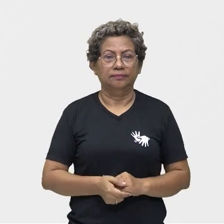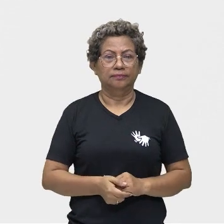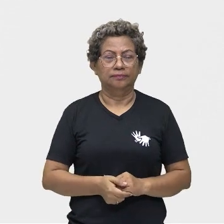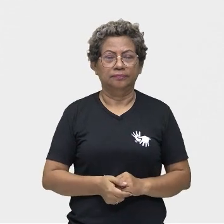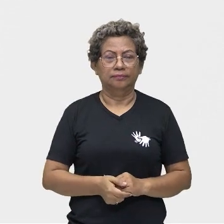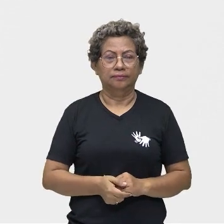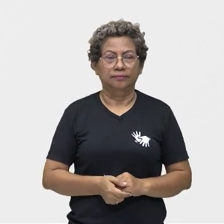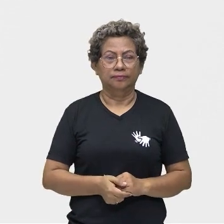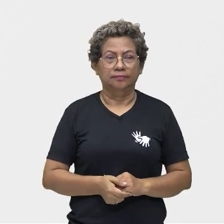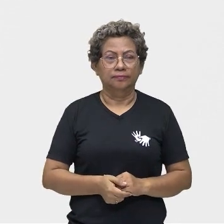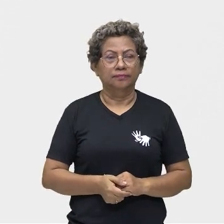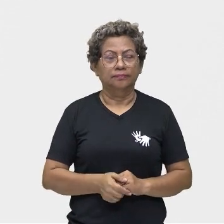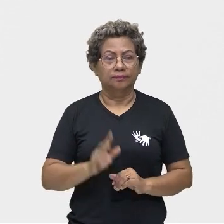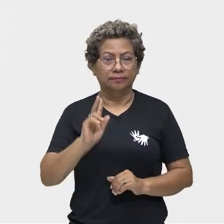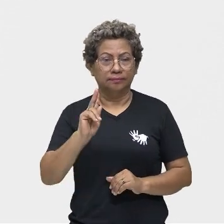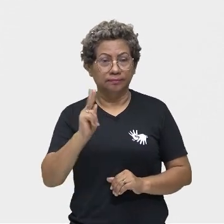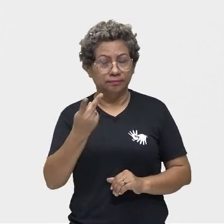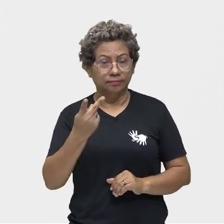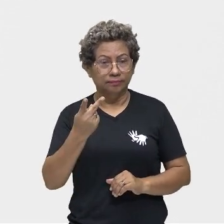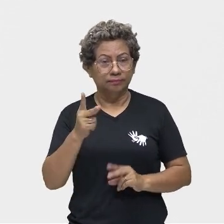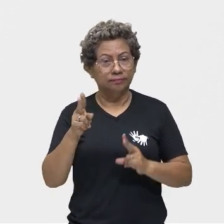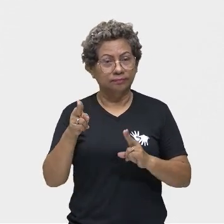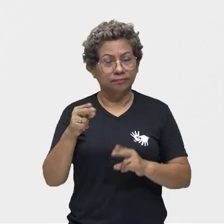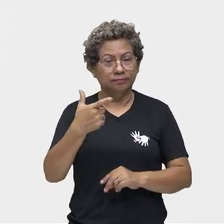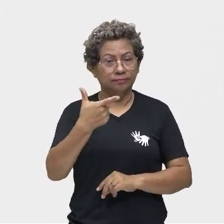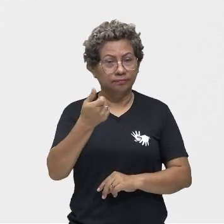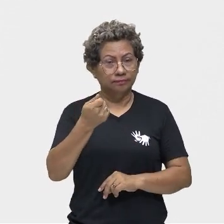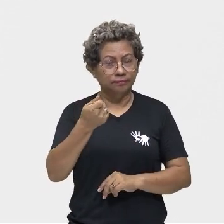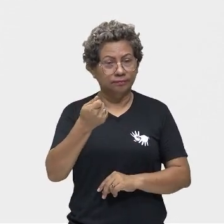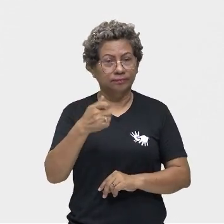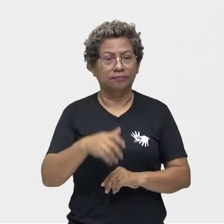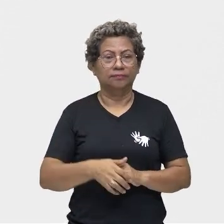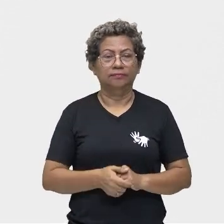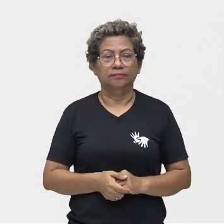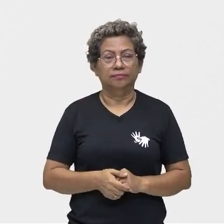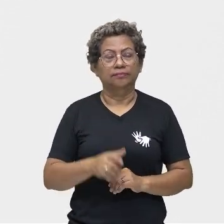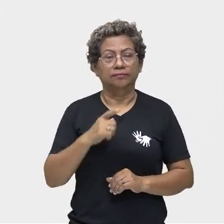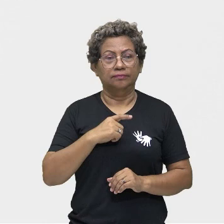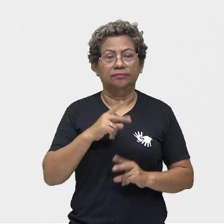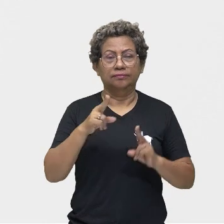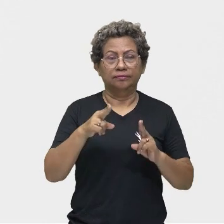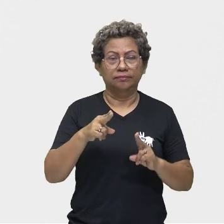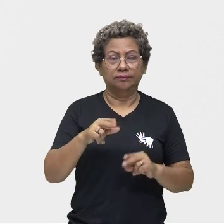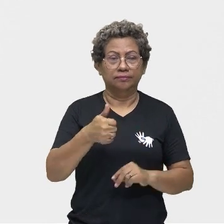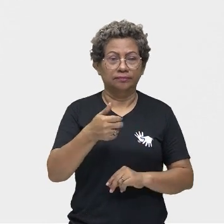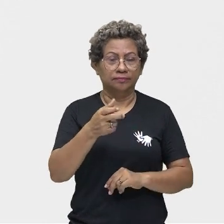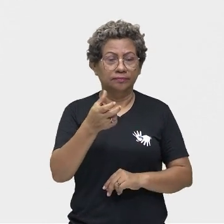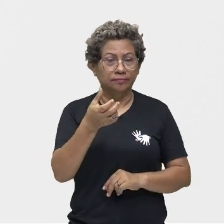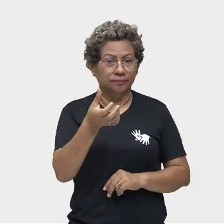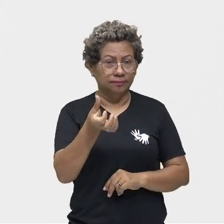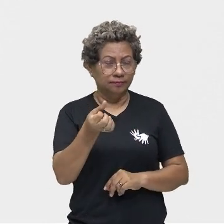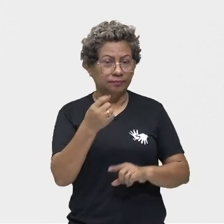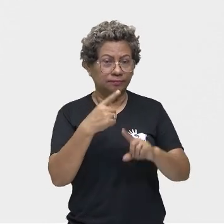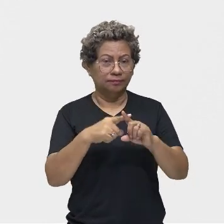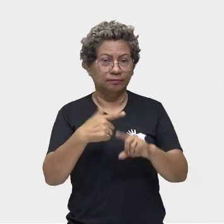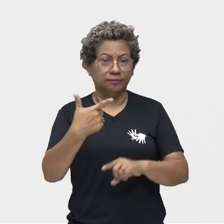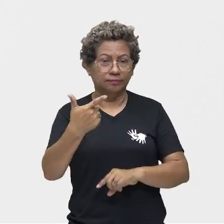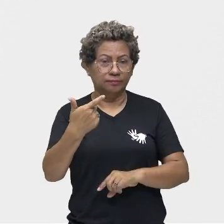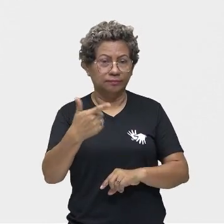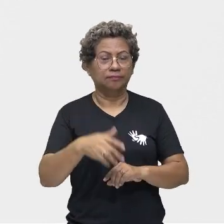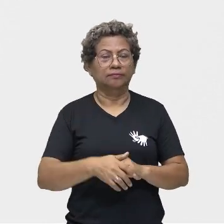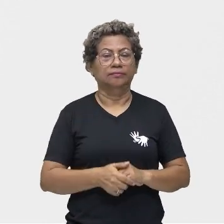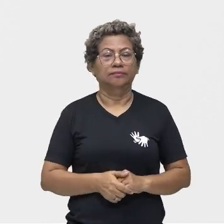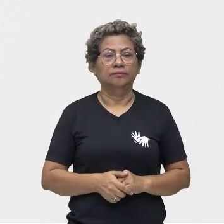hipotenusa é igual a 20, correto? Então, 20 vezes H. Então, isso daqui vai ser igual a B vezes C. Então, eu vou ter 16